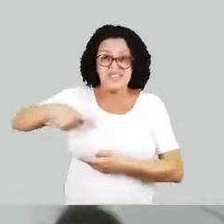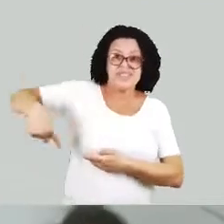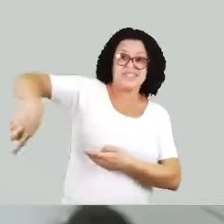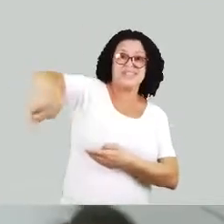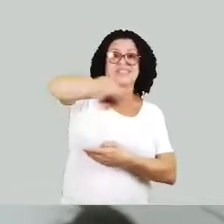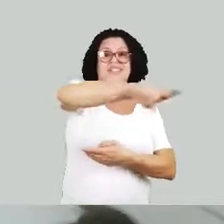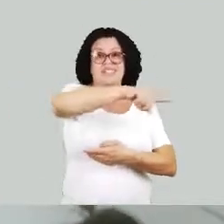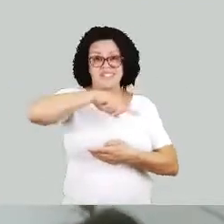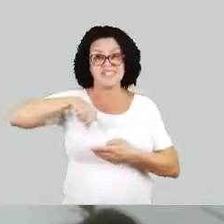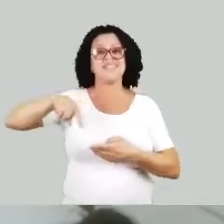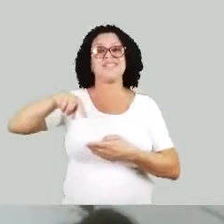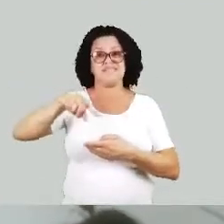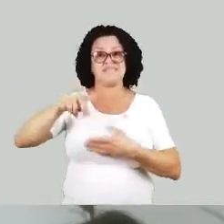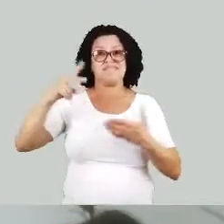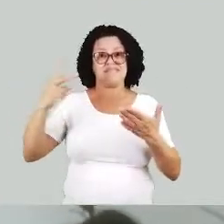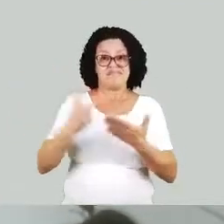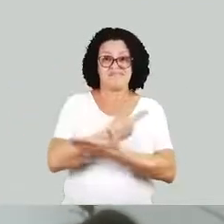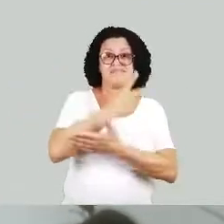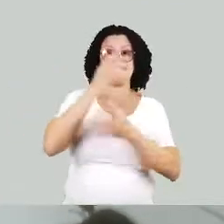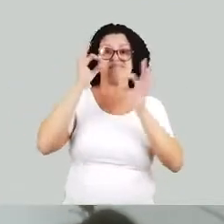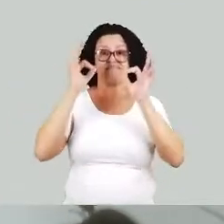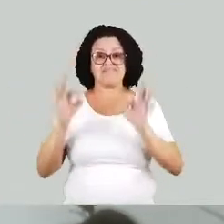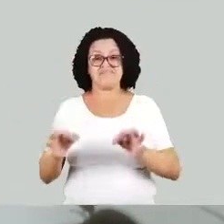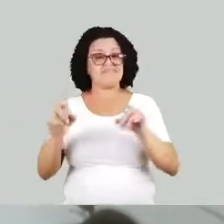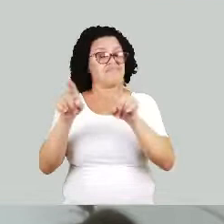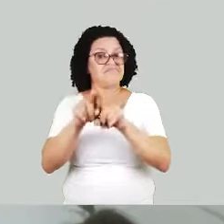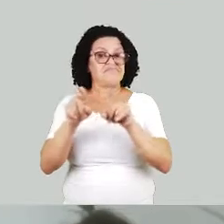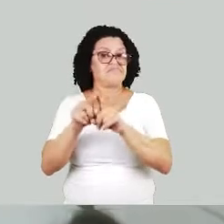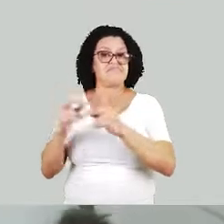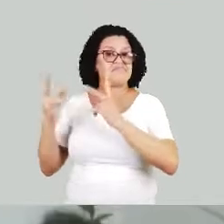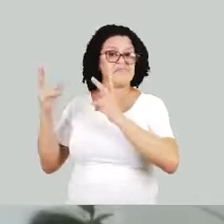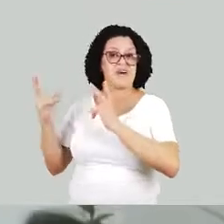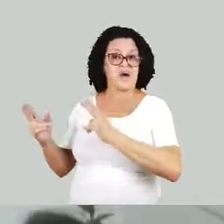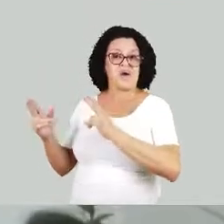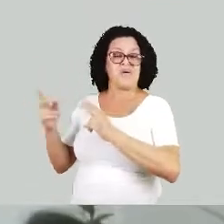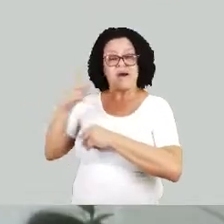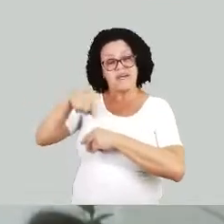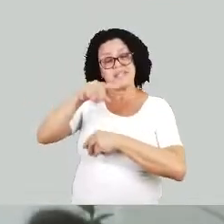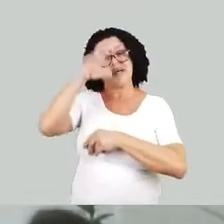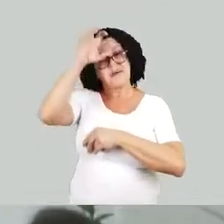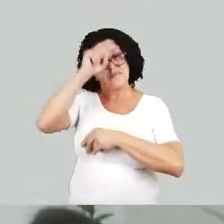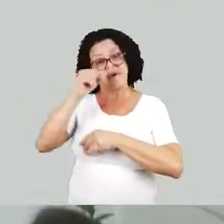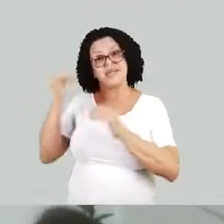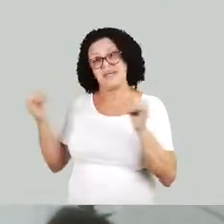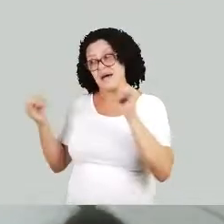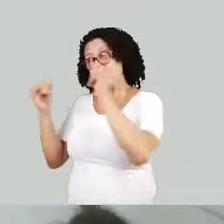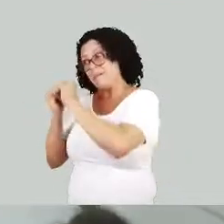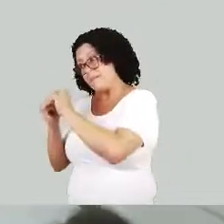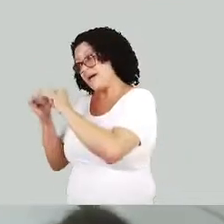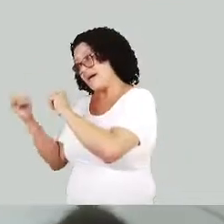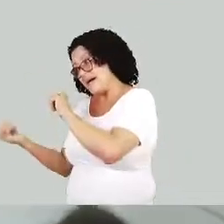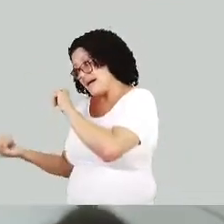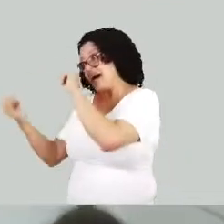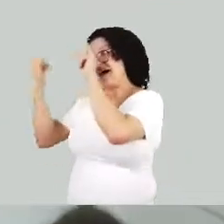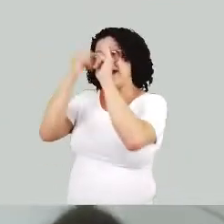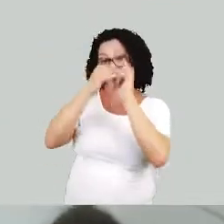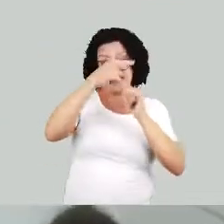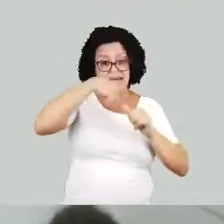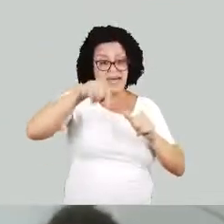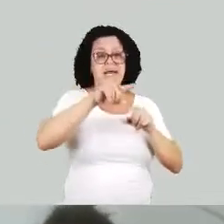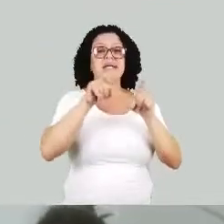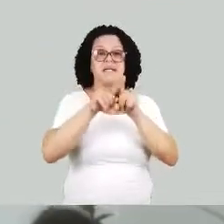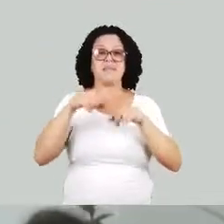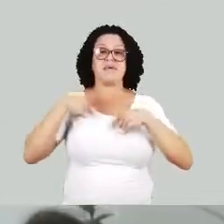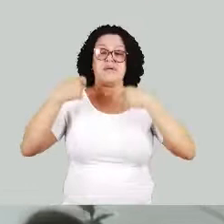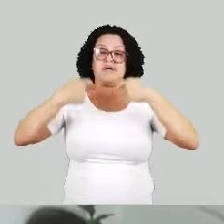somos suscetíveis a erros e acertos. Então, da mesma forma que a gente tem que aprender a perdoar, podemos ser nós mesmos que de